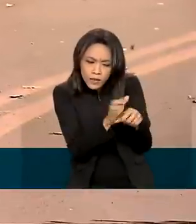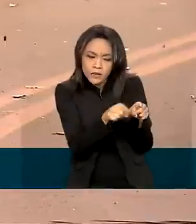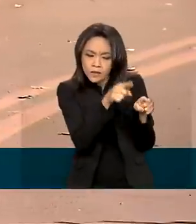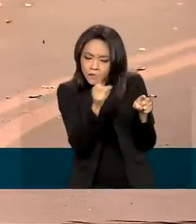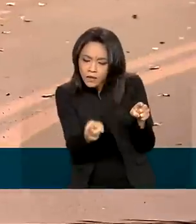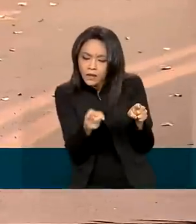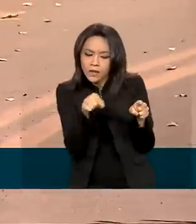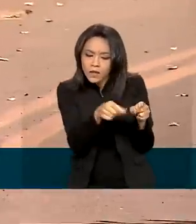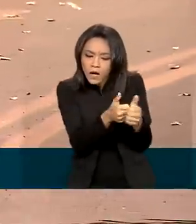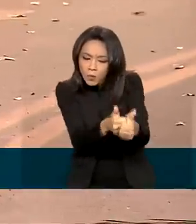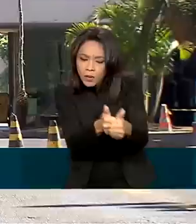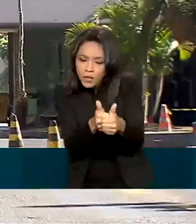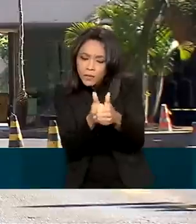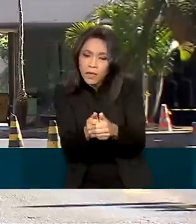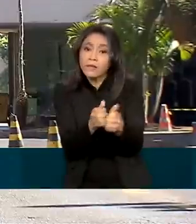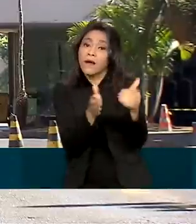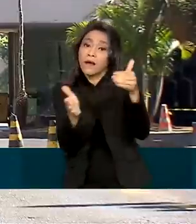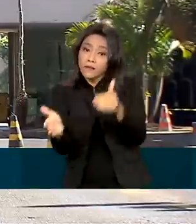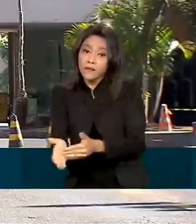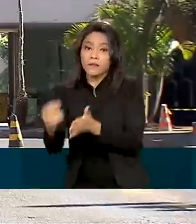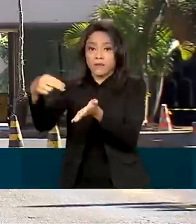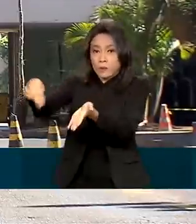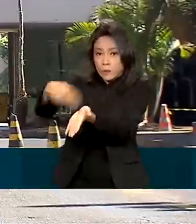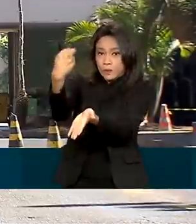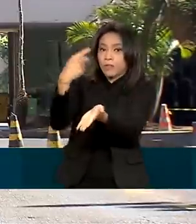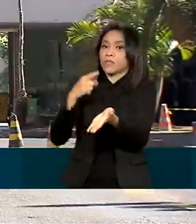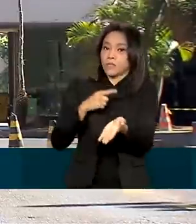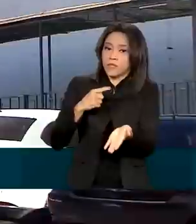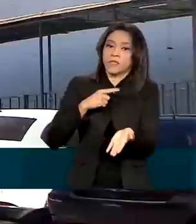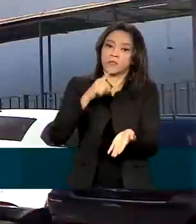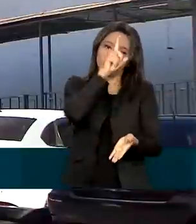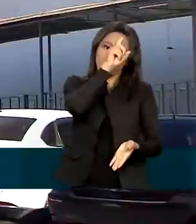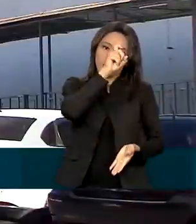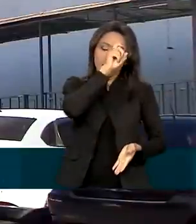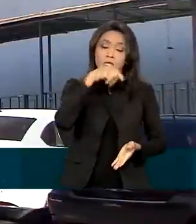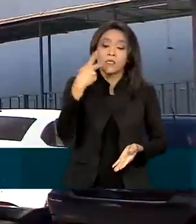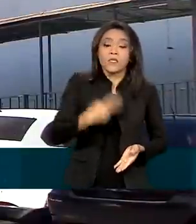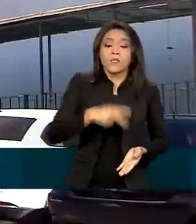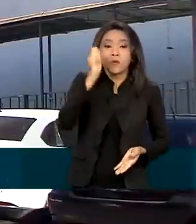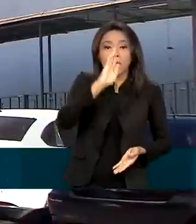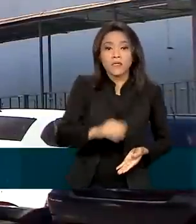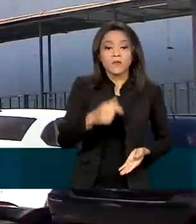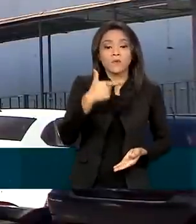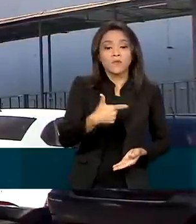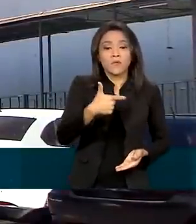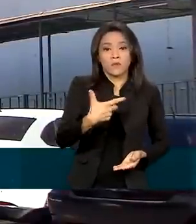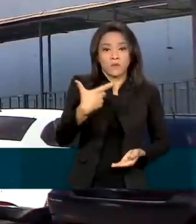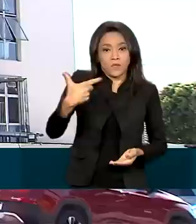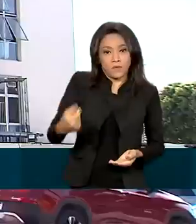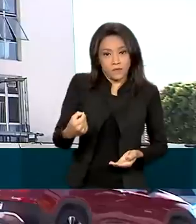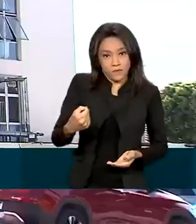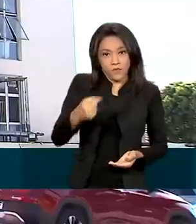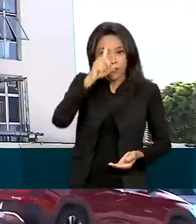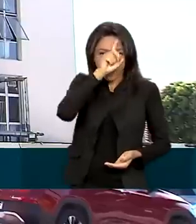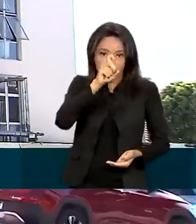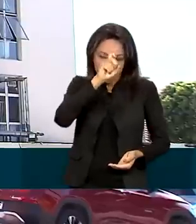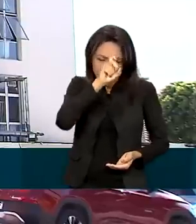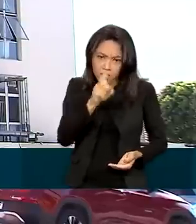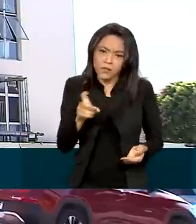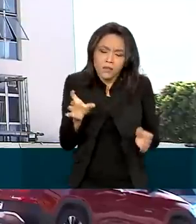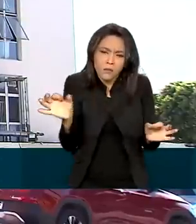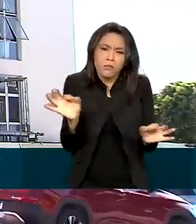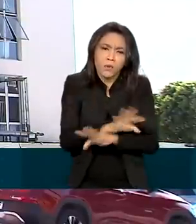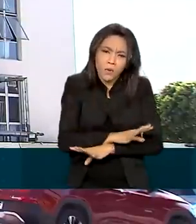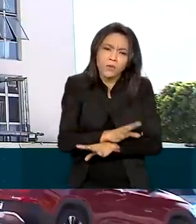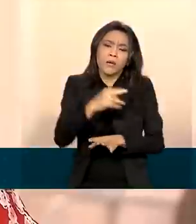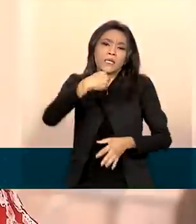for o caso, as cirurgias. Atualmente, existem no Brasil 220 estabelecimentos de saúde habilitados em